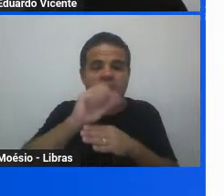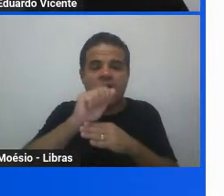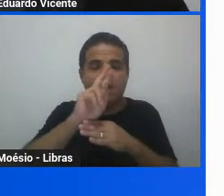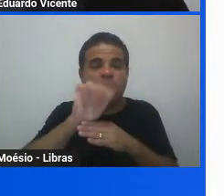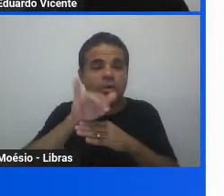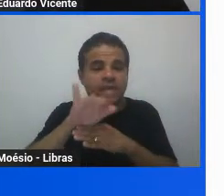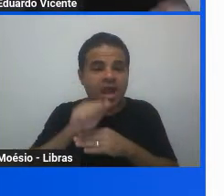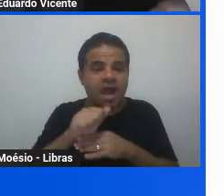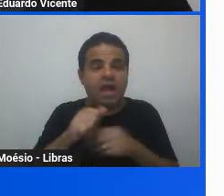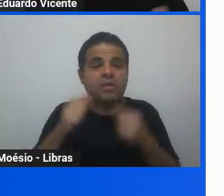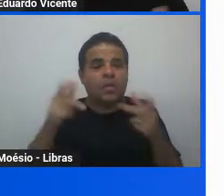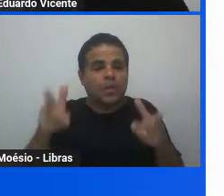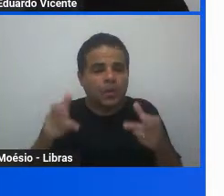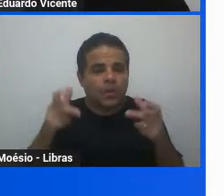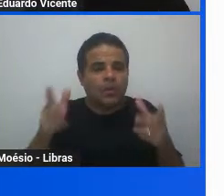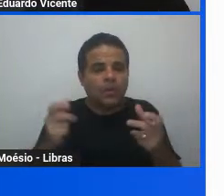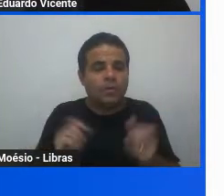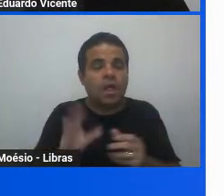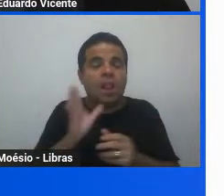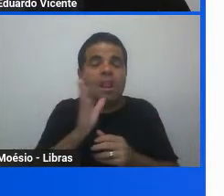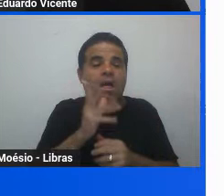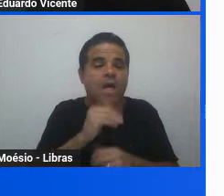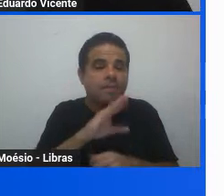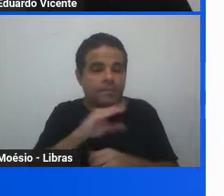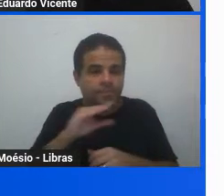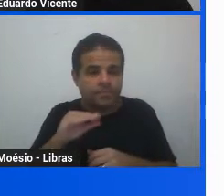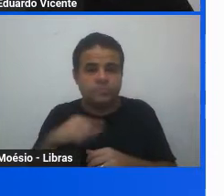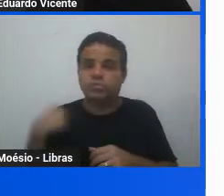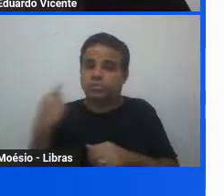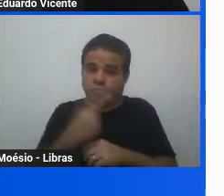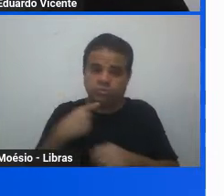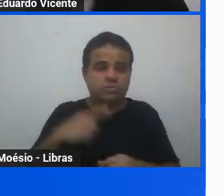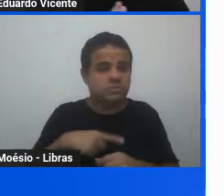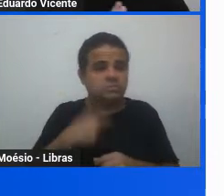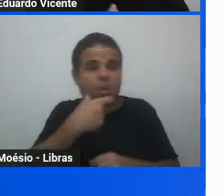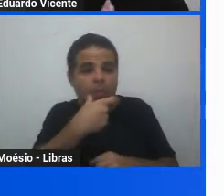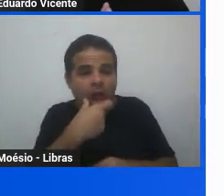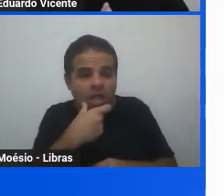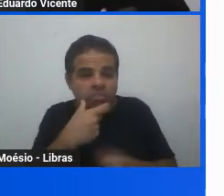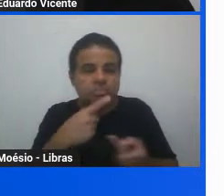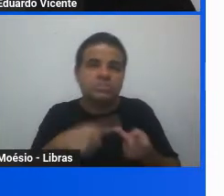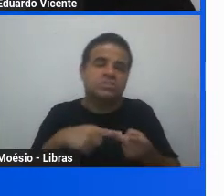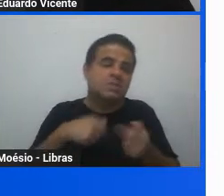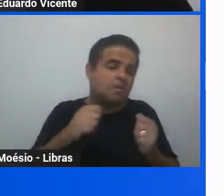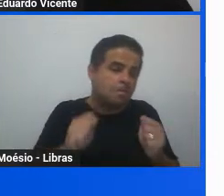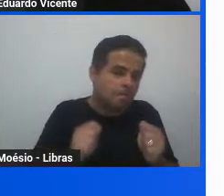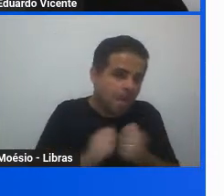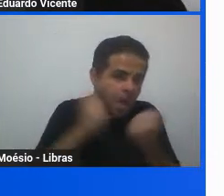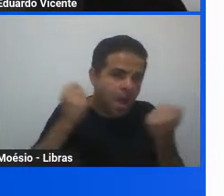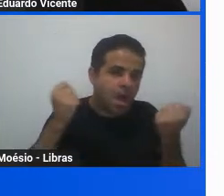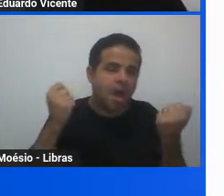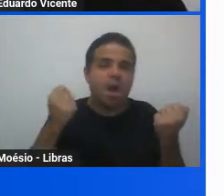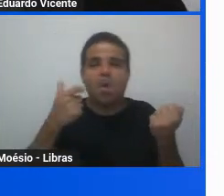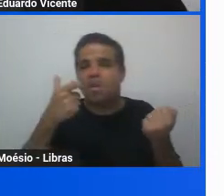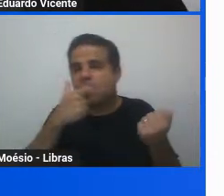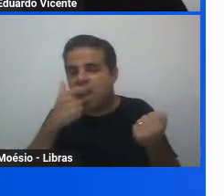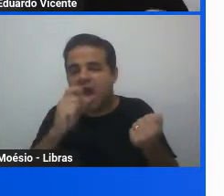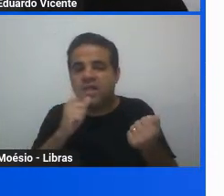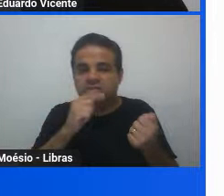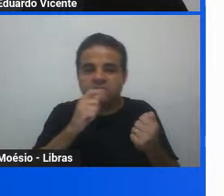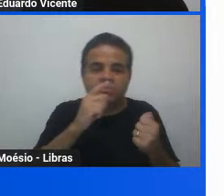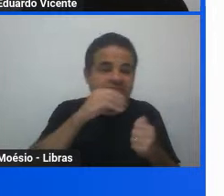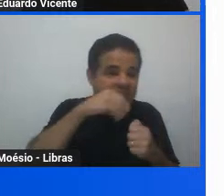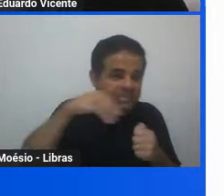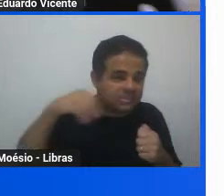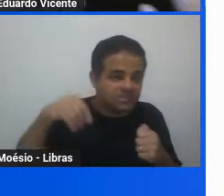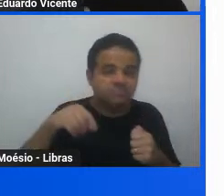lenta, mas eu tenho carboidrato? Todos nós temos, né? Uma bolachinha, um pão, uma bolacha água e sal, e com isso